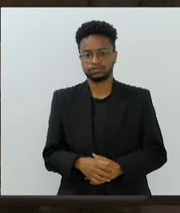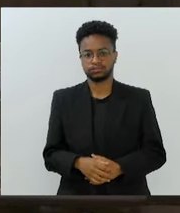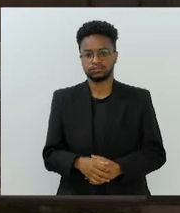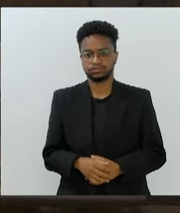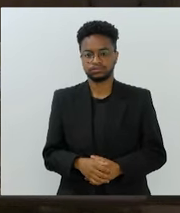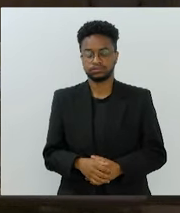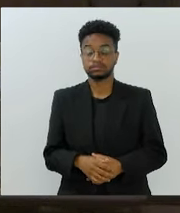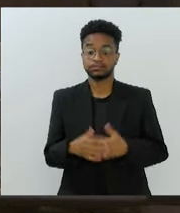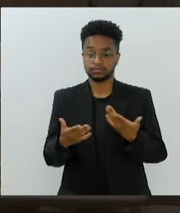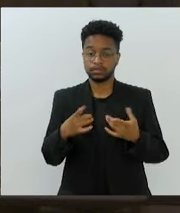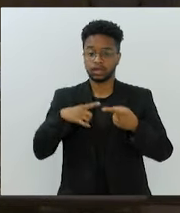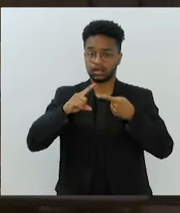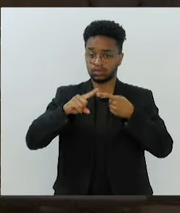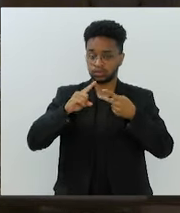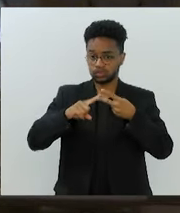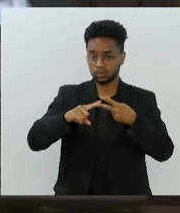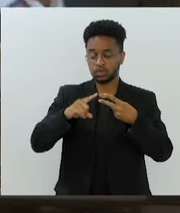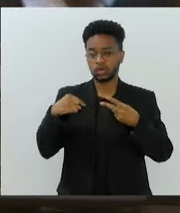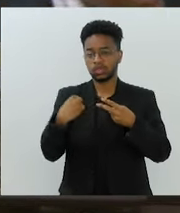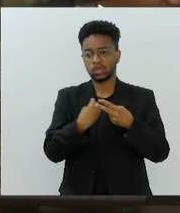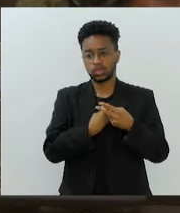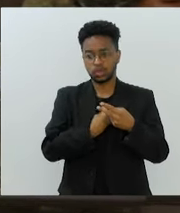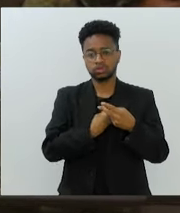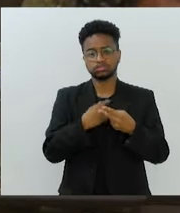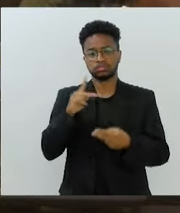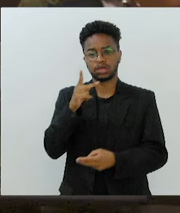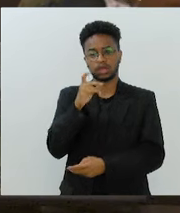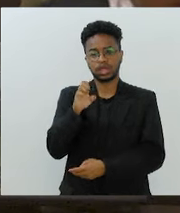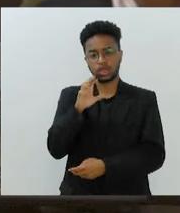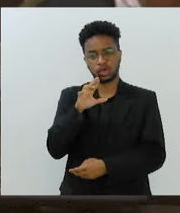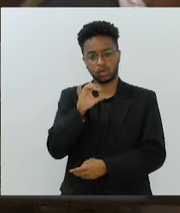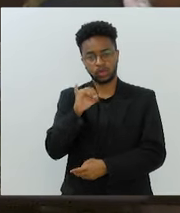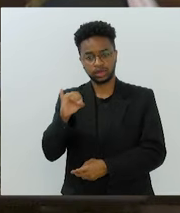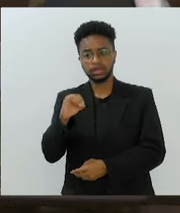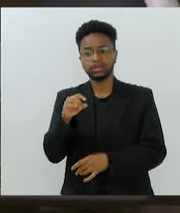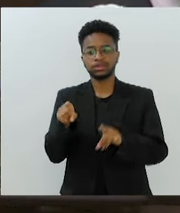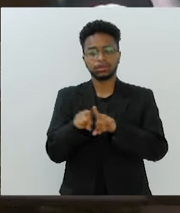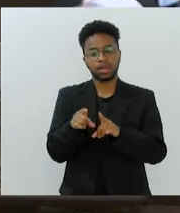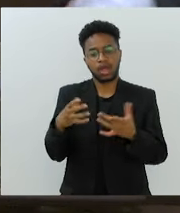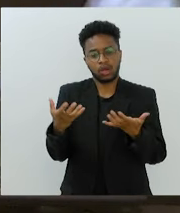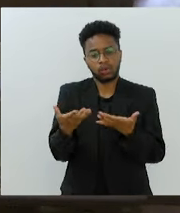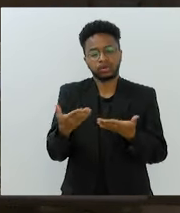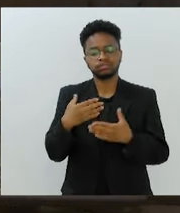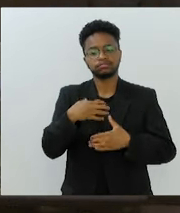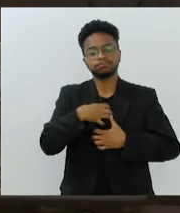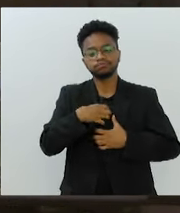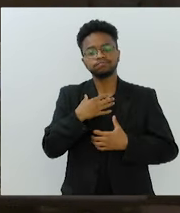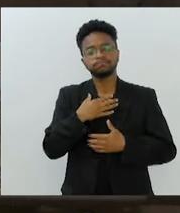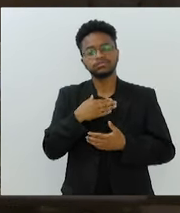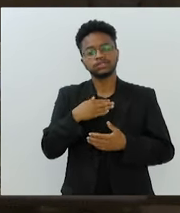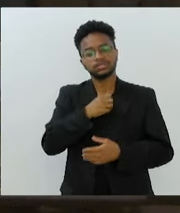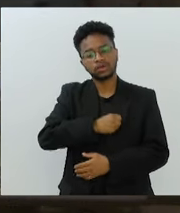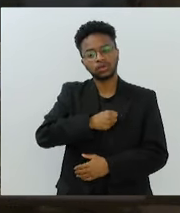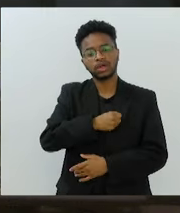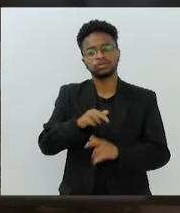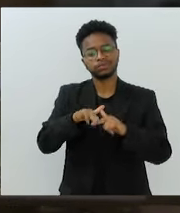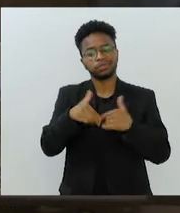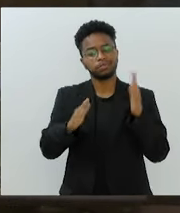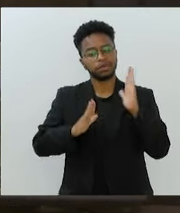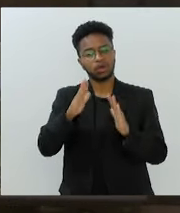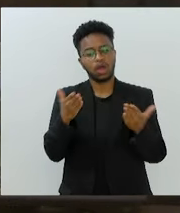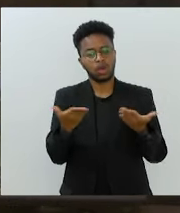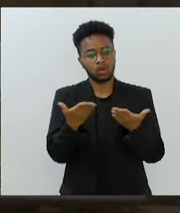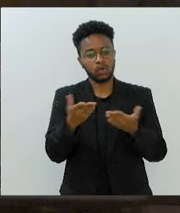dois que são nossos heróis e que falta que eles fazem nesse momento que o país atravessa, né, que a gente enfrenta